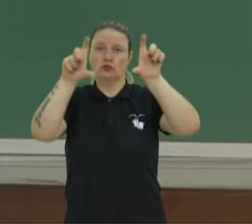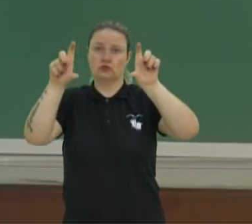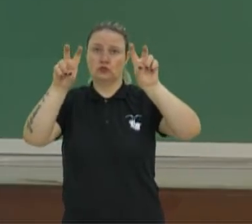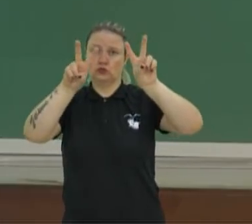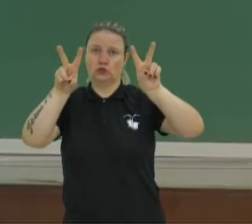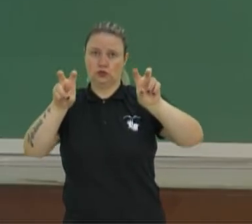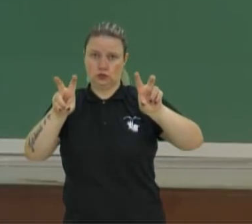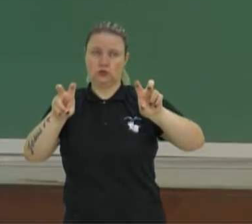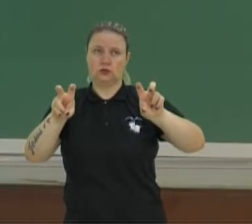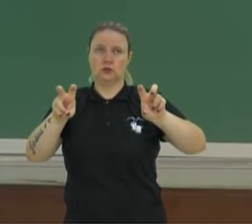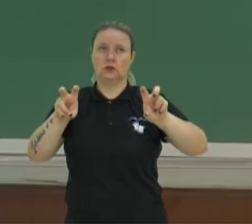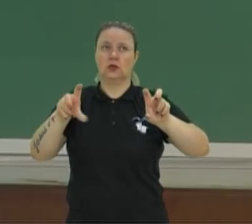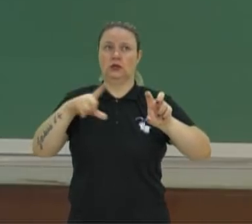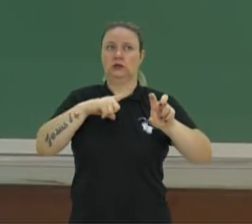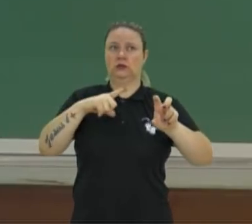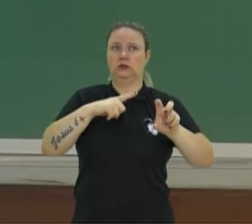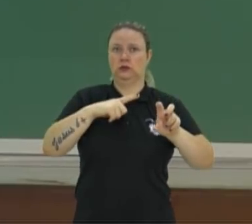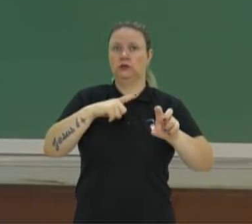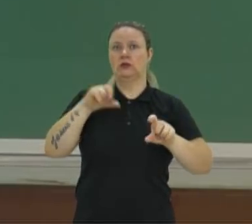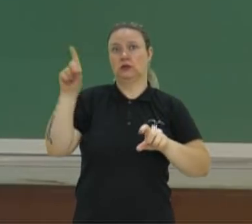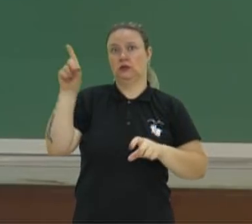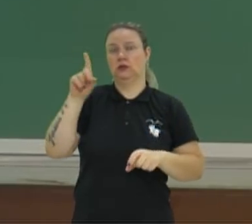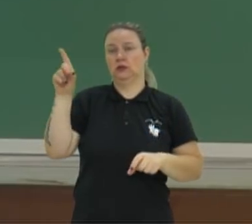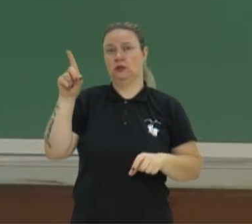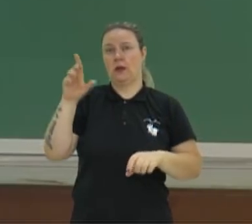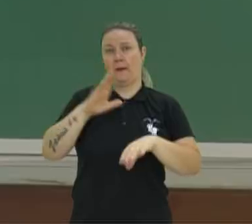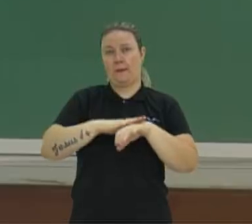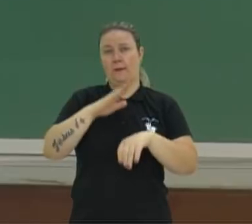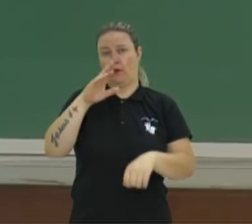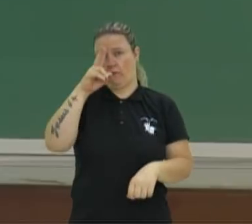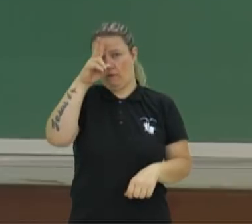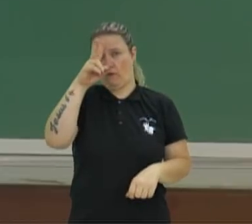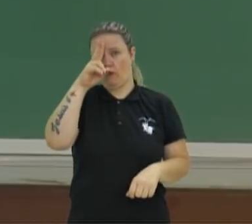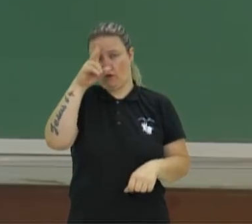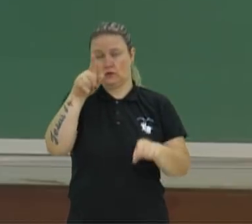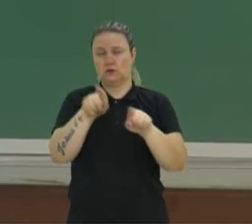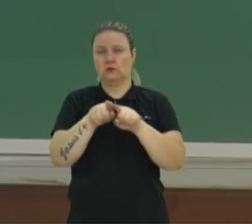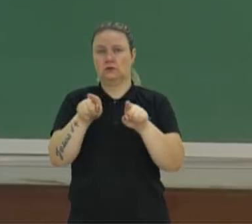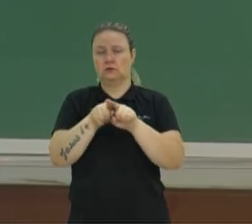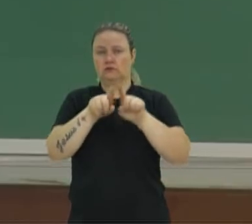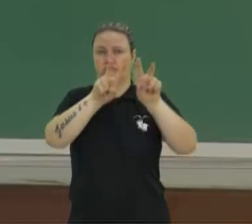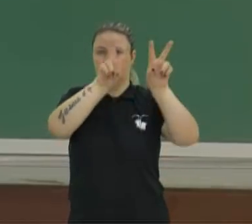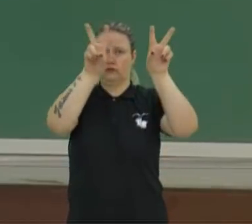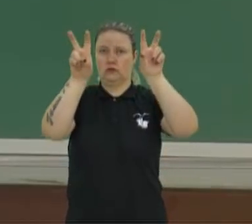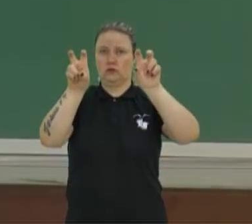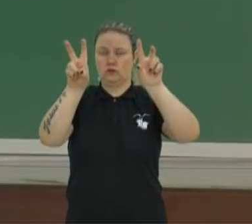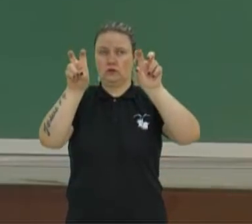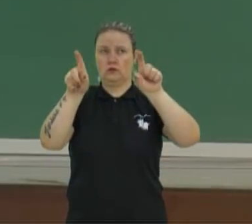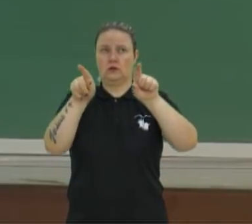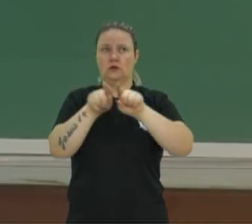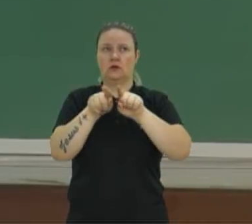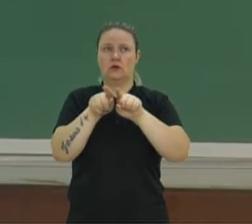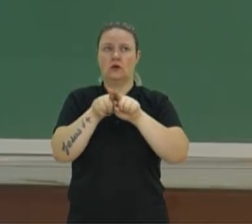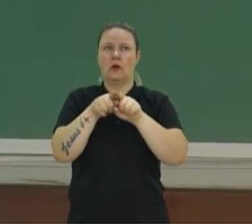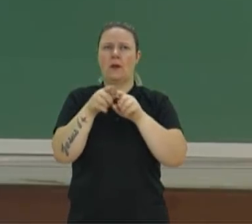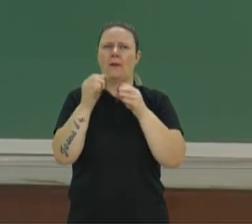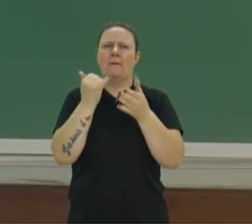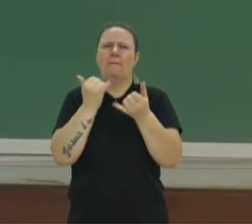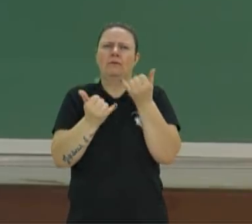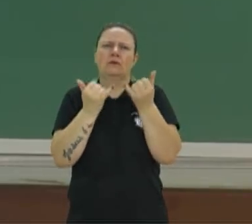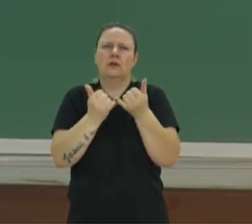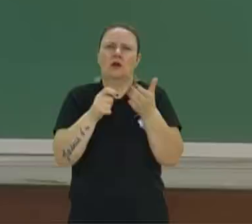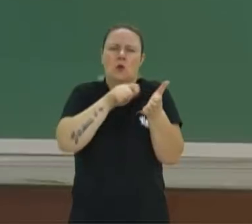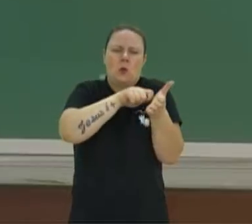o título, em uma cor que se diferencia das demais, né? Ainda nós temos um destaque, como se fosse um marca-texto